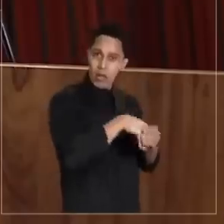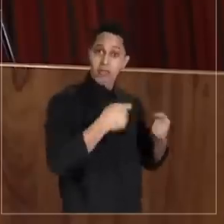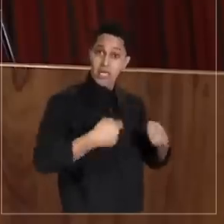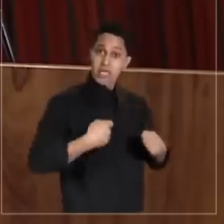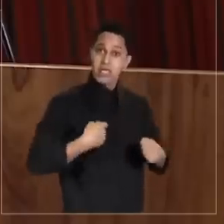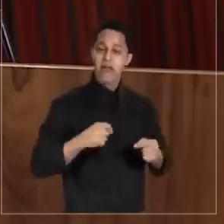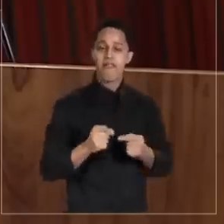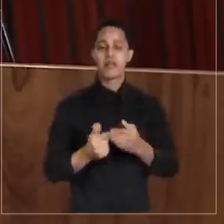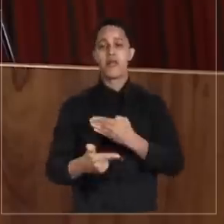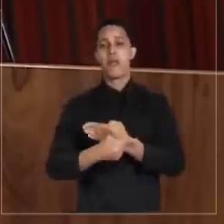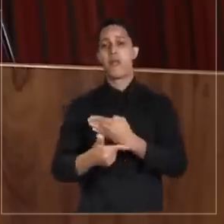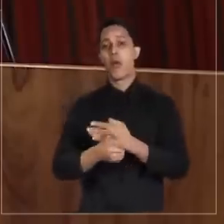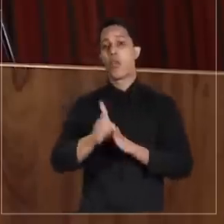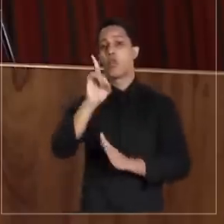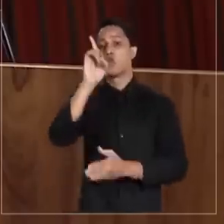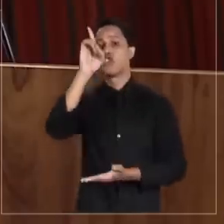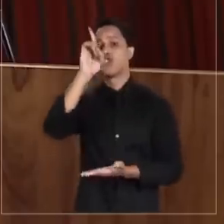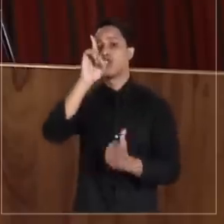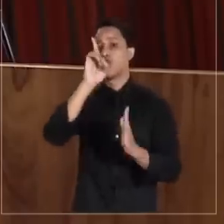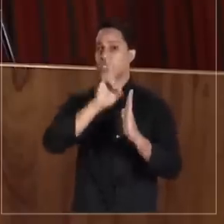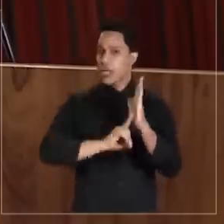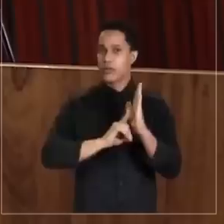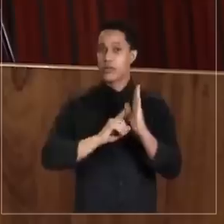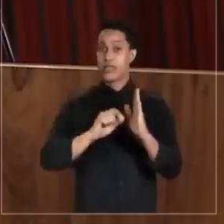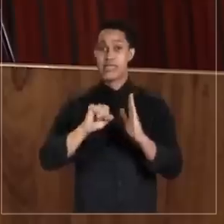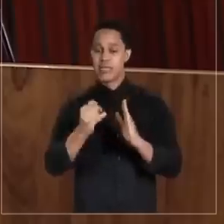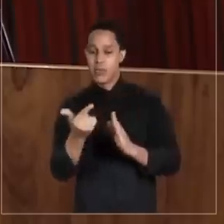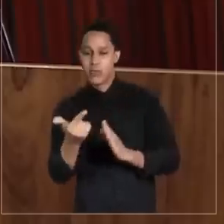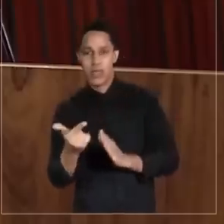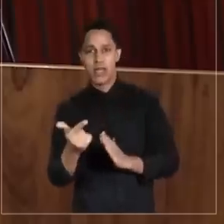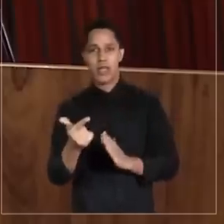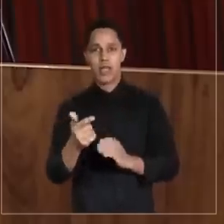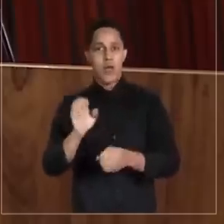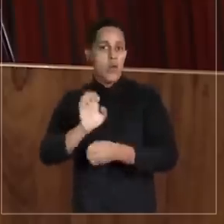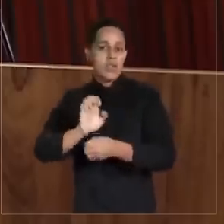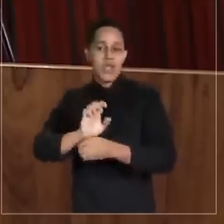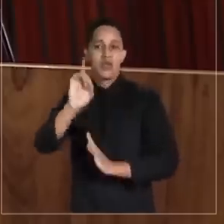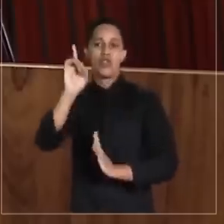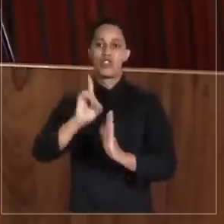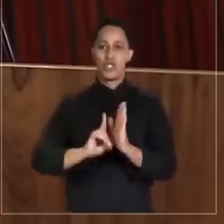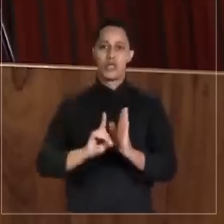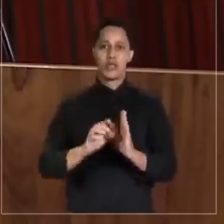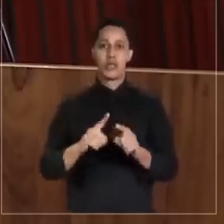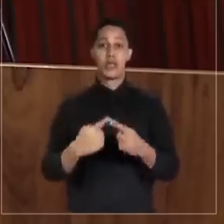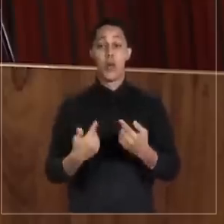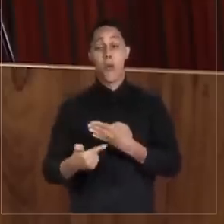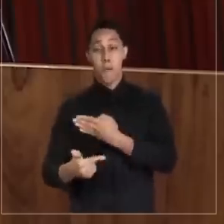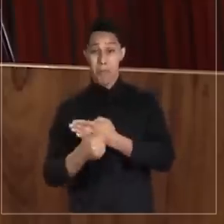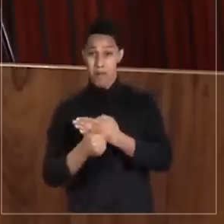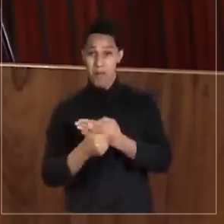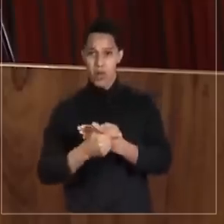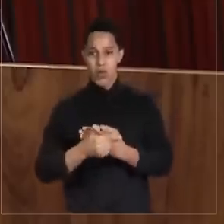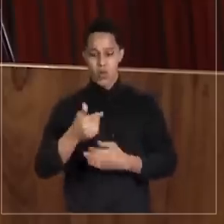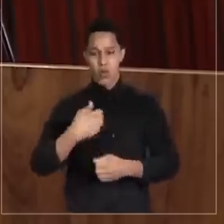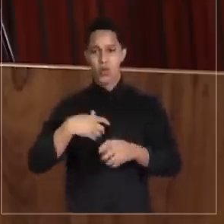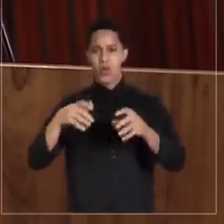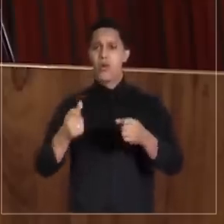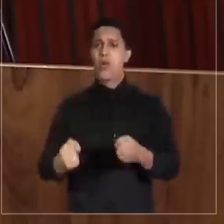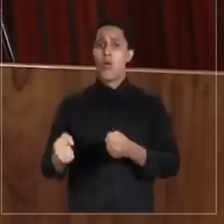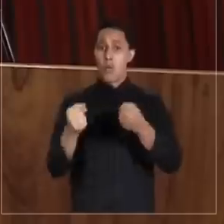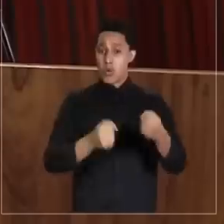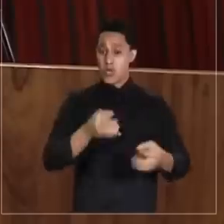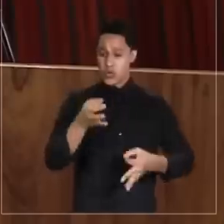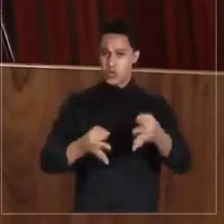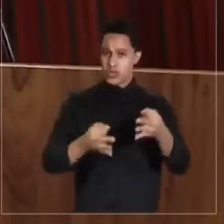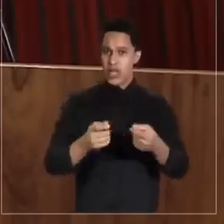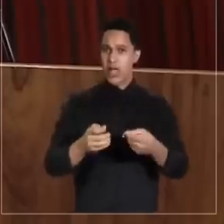do direito, senão não se teria um Estado de Direito. E o papel do Poder Judiciário é basicamente este, segundo o modelo estabelecido